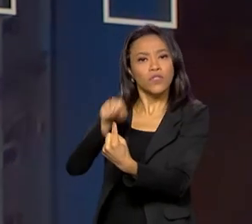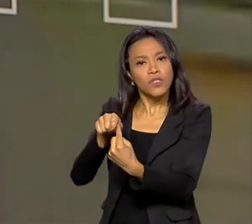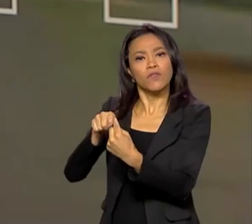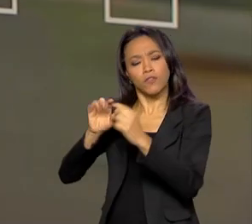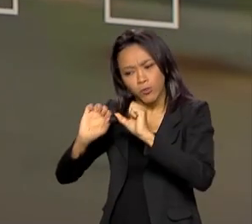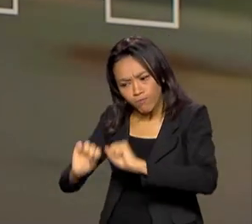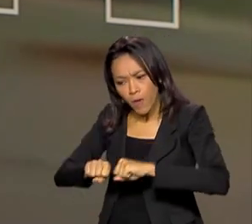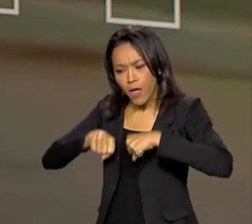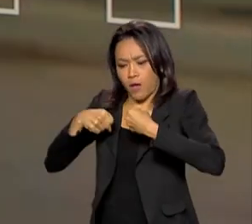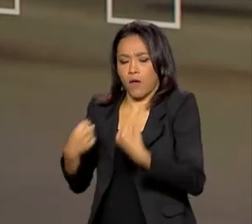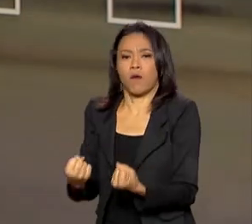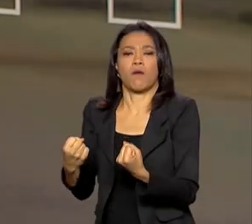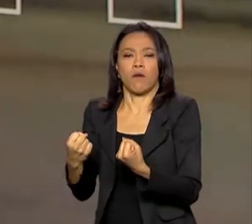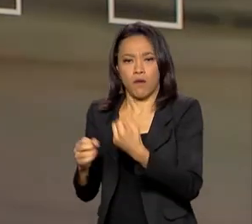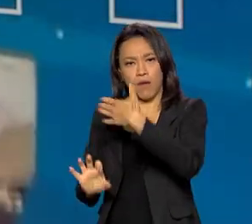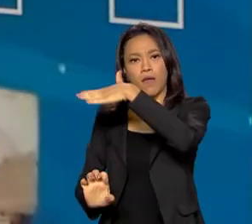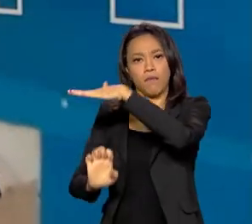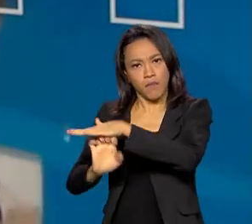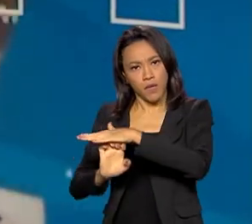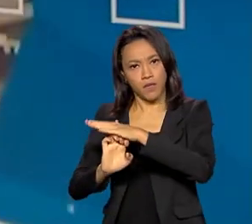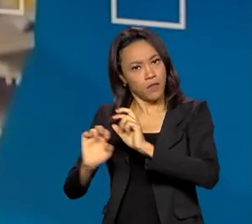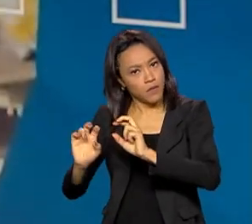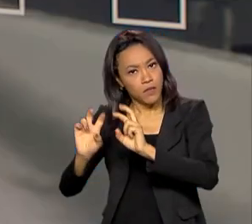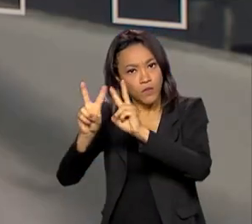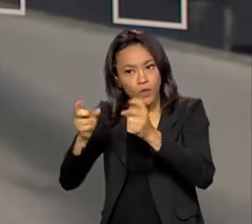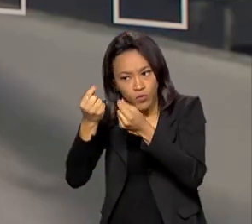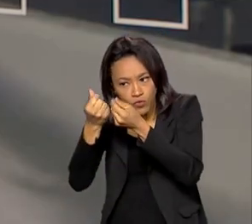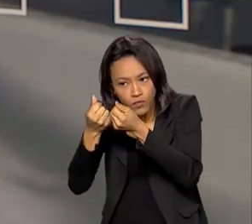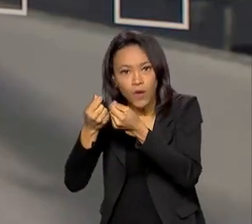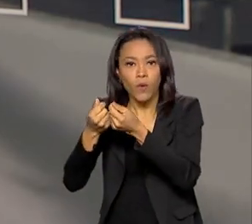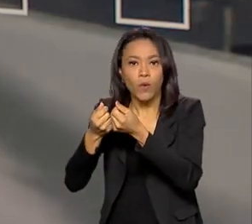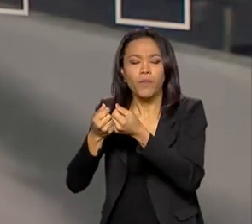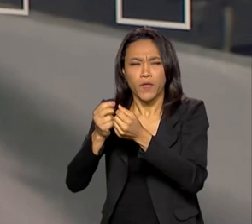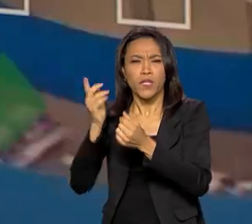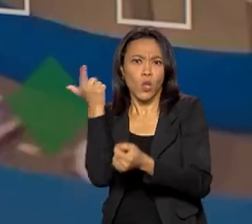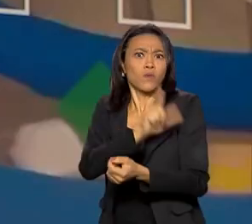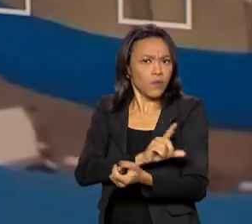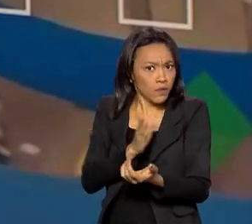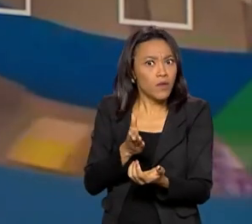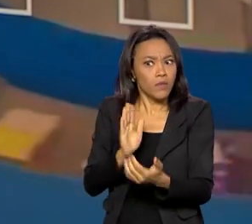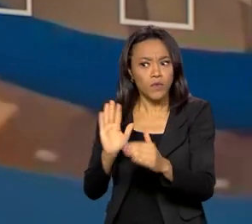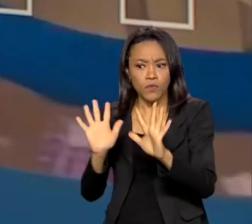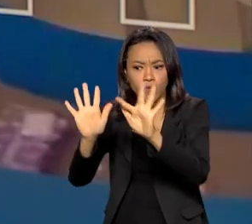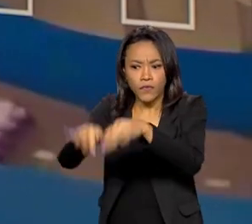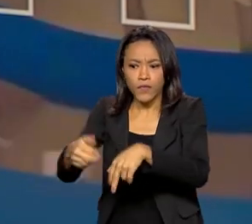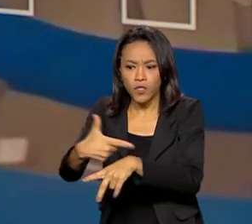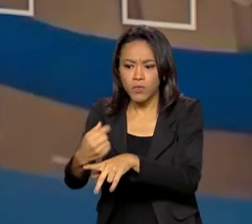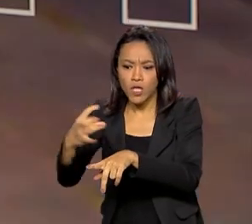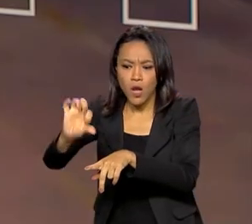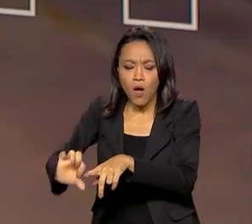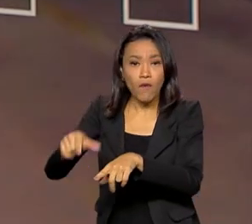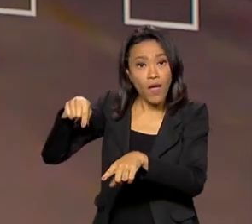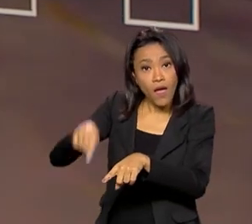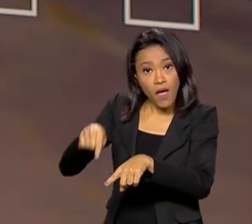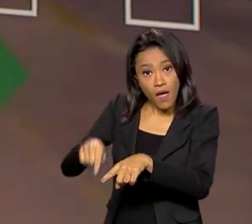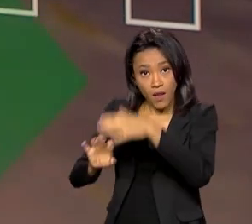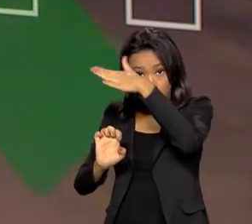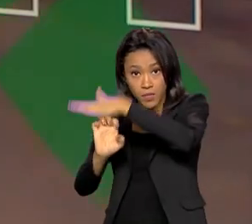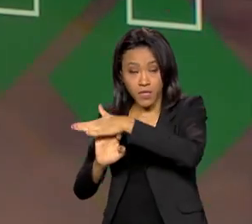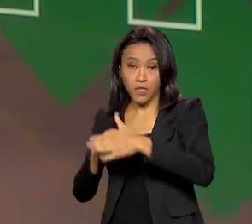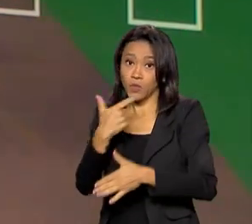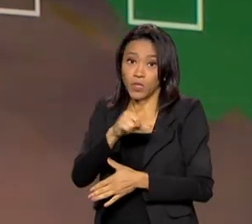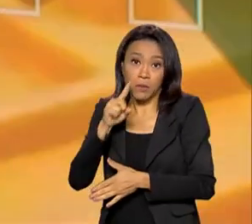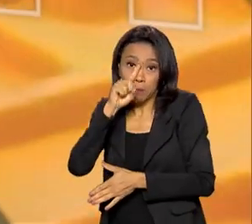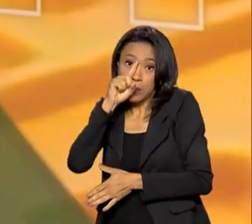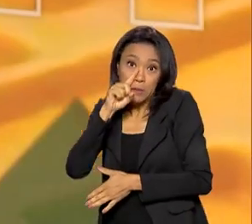empresa economicamente. E conseguimos isso. Ao final de 2019, a empresa já não corria mais o risco de se tornar